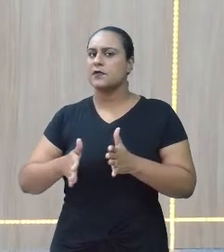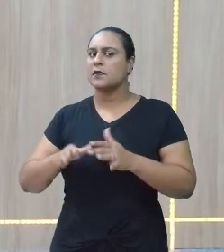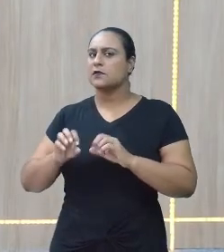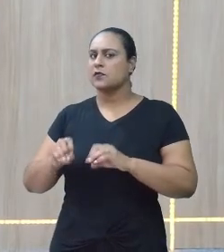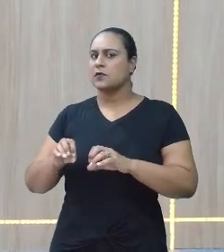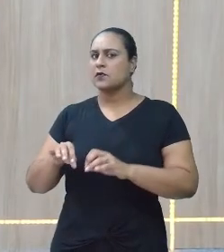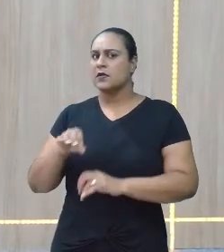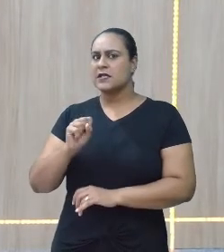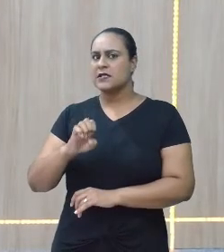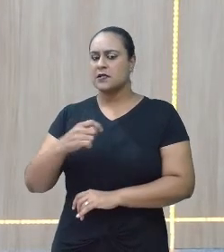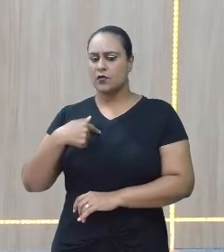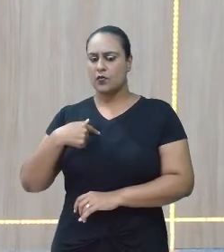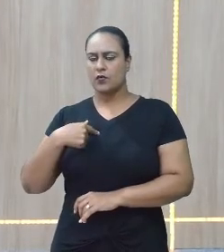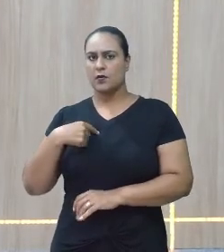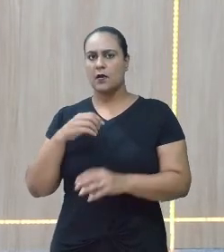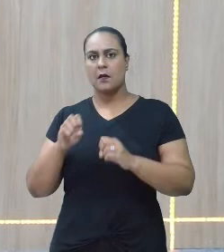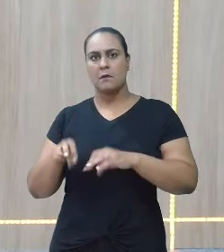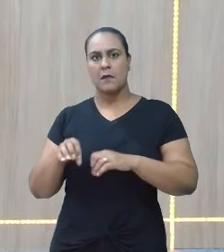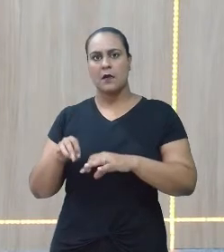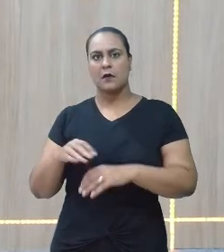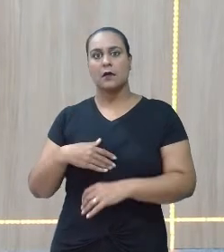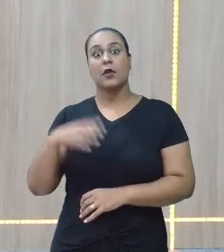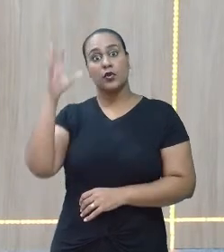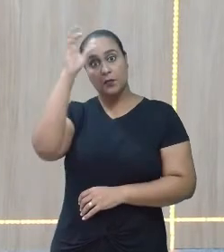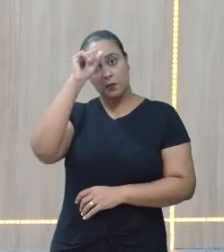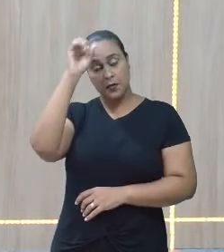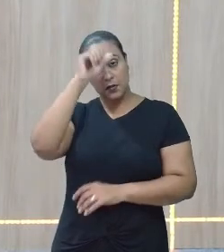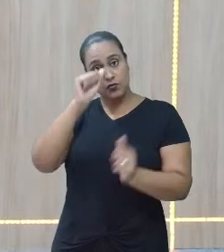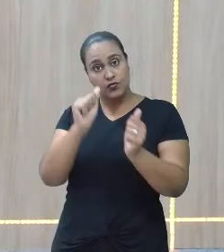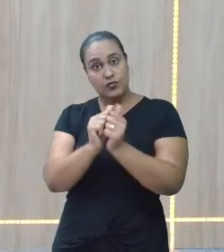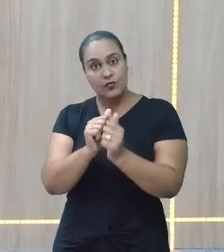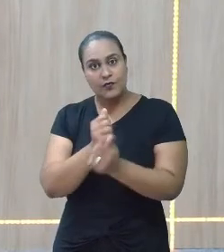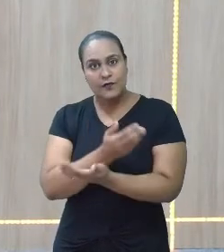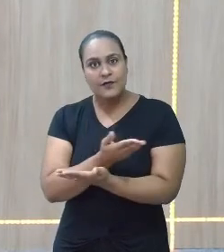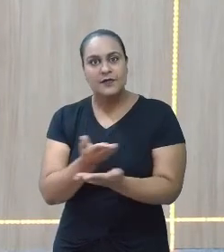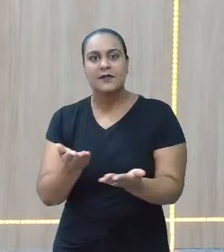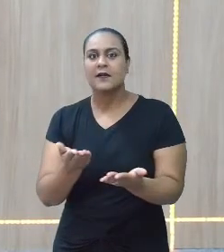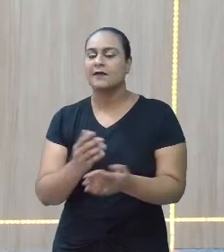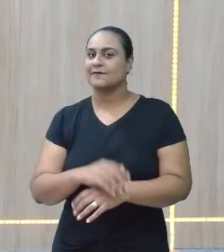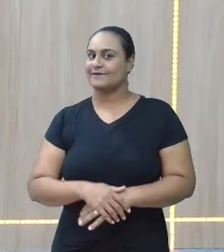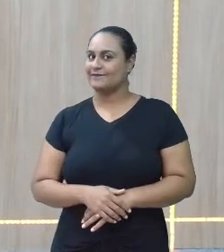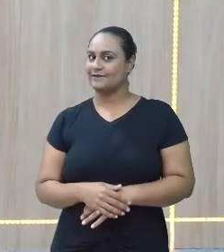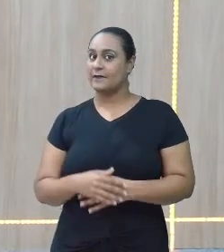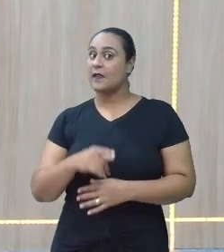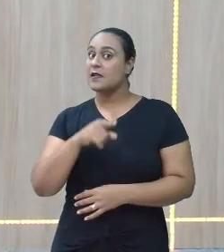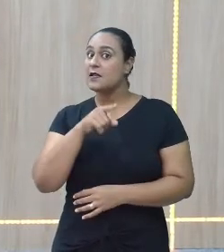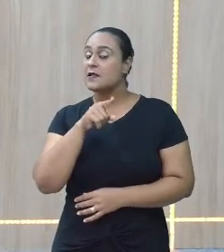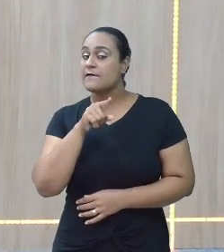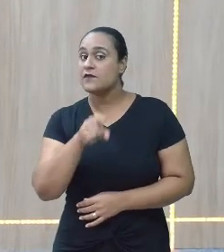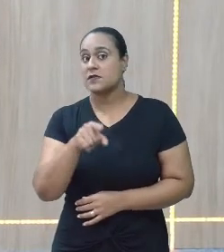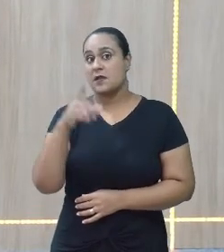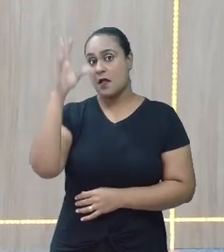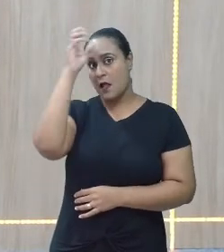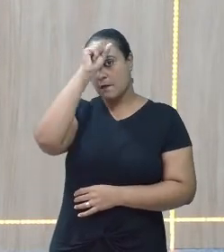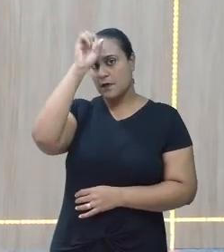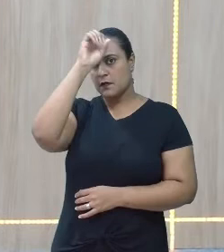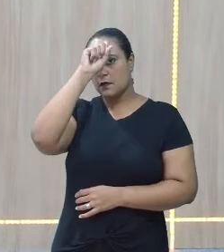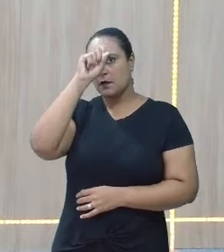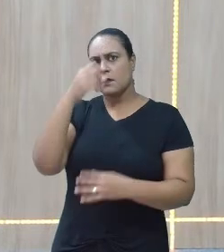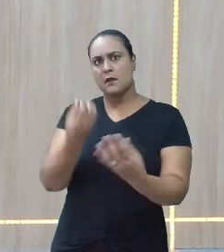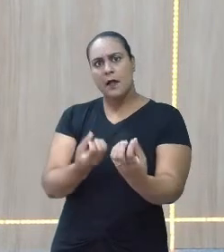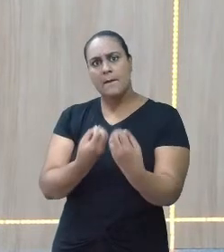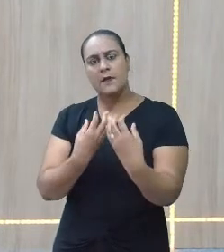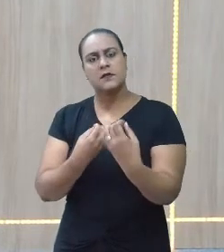eu estou aqui ensinando, eu estou aprendendo junto com vocês. E em tudo que você aprende, você também está me